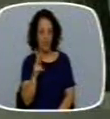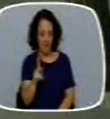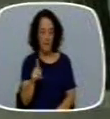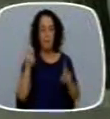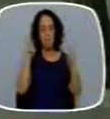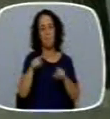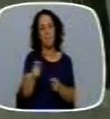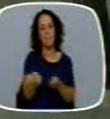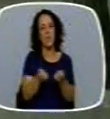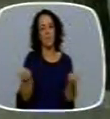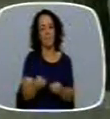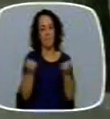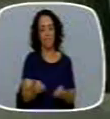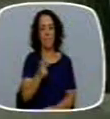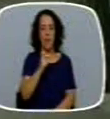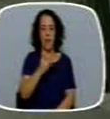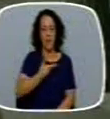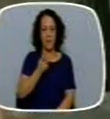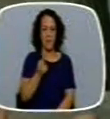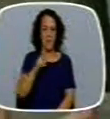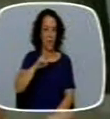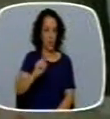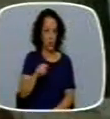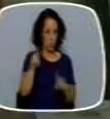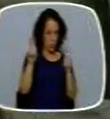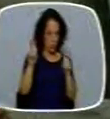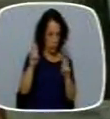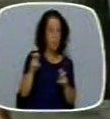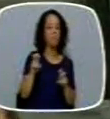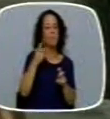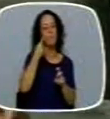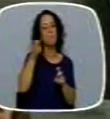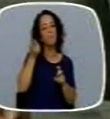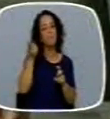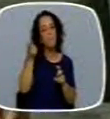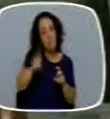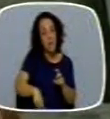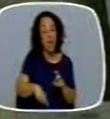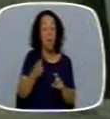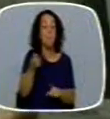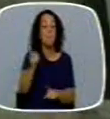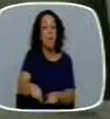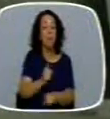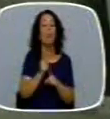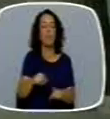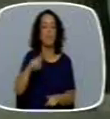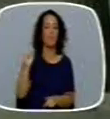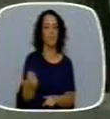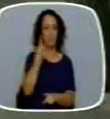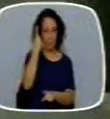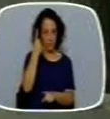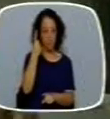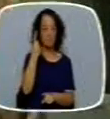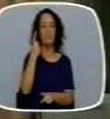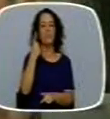assinalar também o Dia Mundial da Obesidade. Eu digo também porque é a primeira vez que se celebra o Dia Mundial da Obesidade, mas o Dia da Prevenção contra